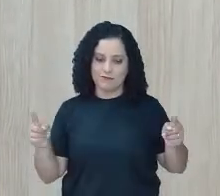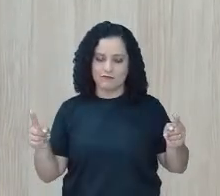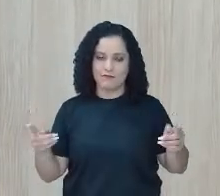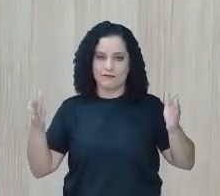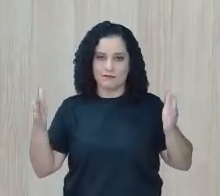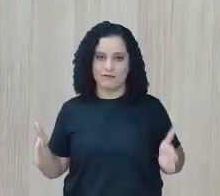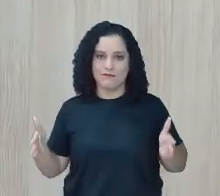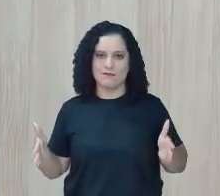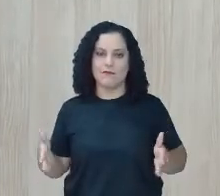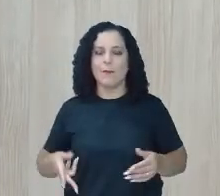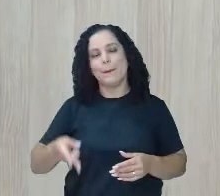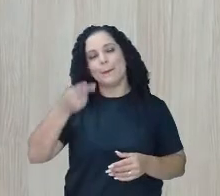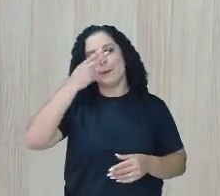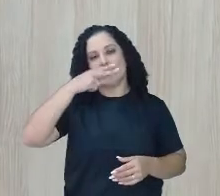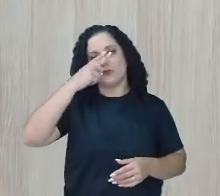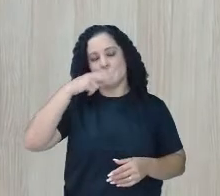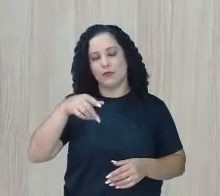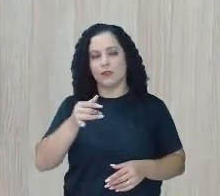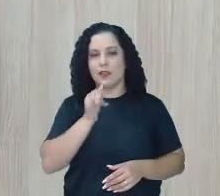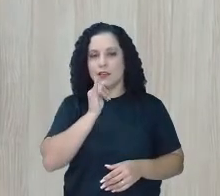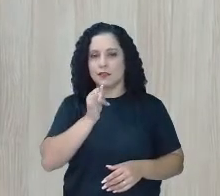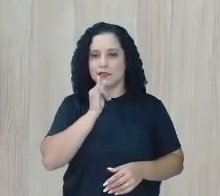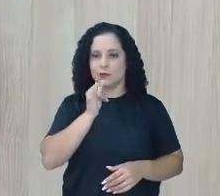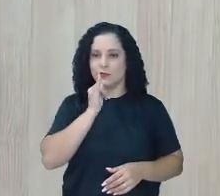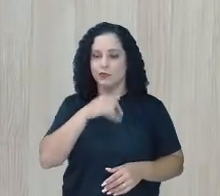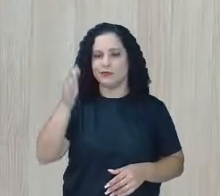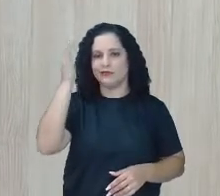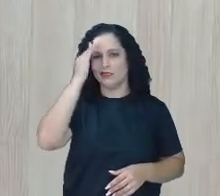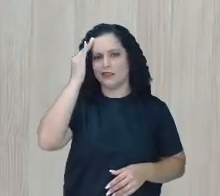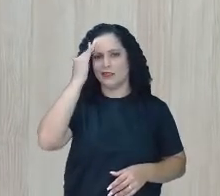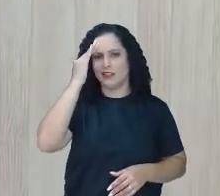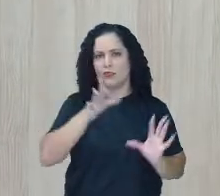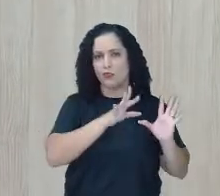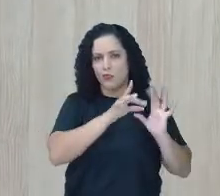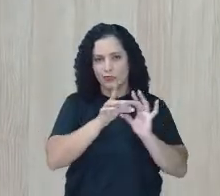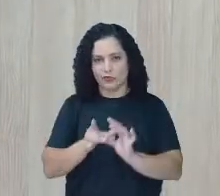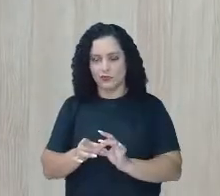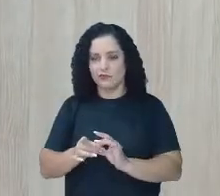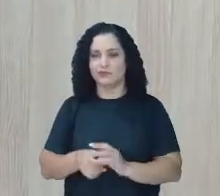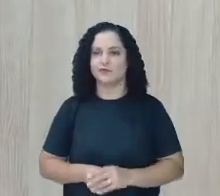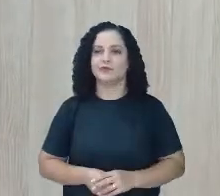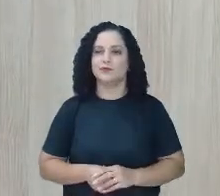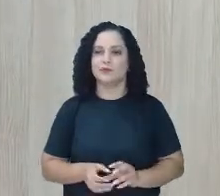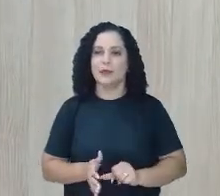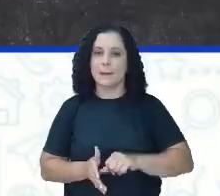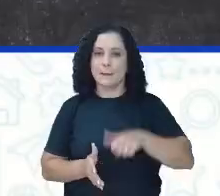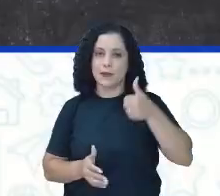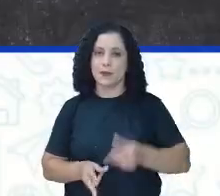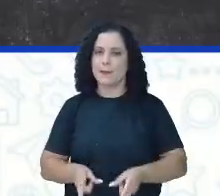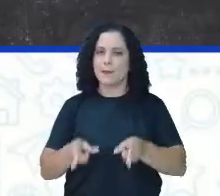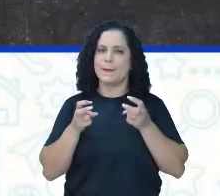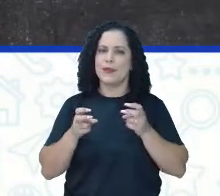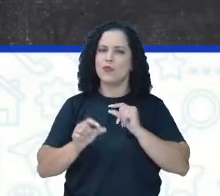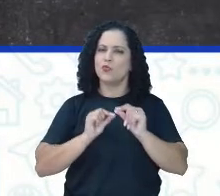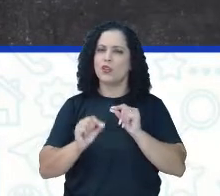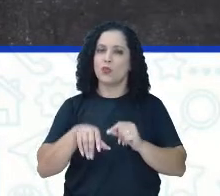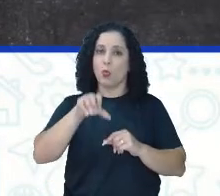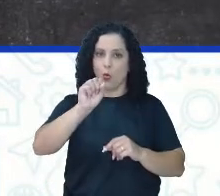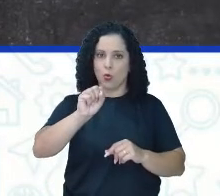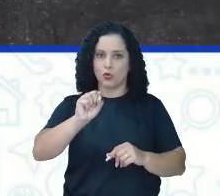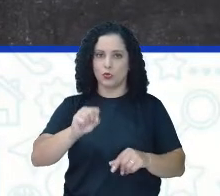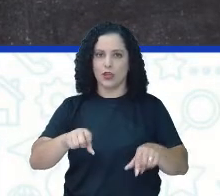ver aqui o exemplo que a gente utilizou para entender esse contexto. Primeiro, a gente percebeu, né? 8 lados